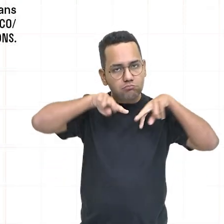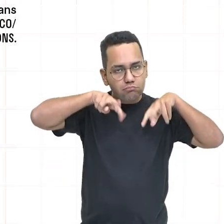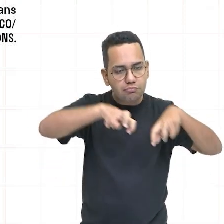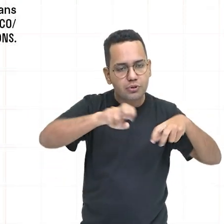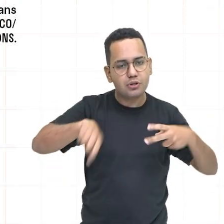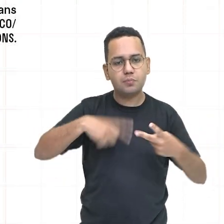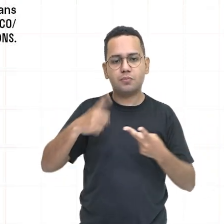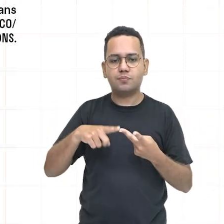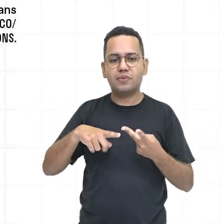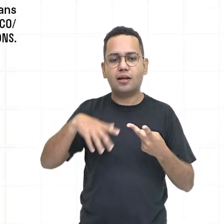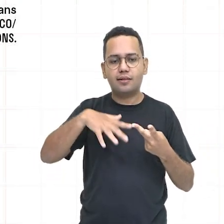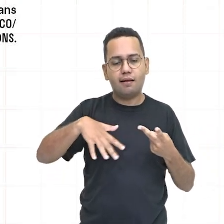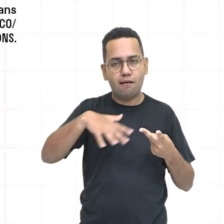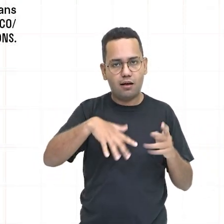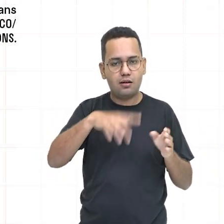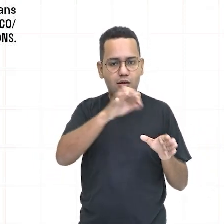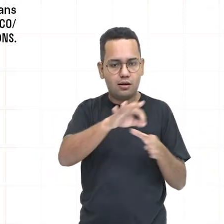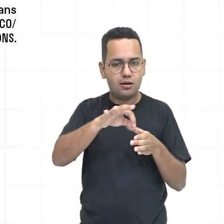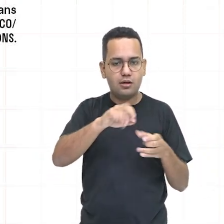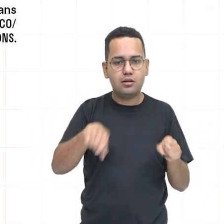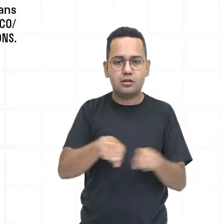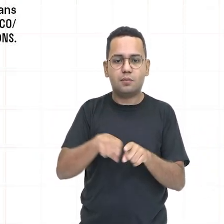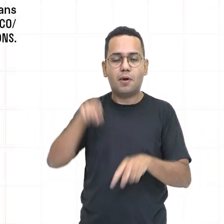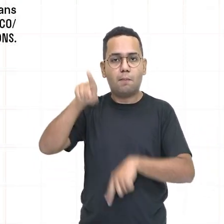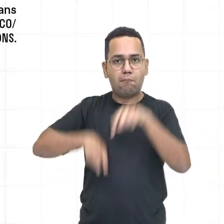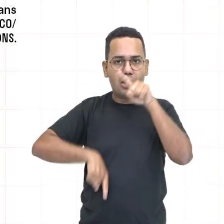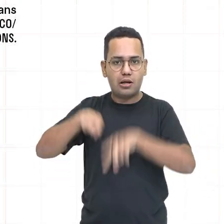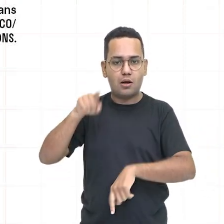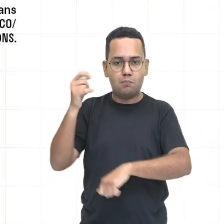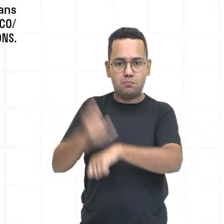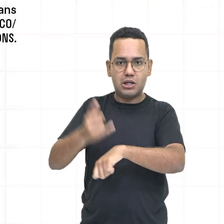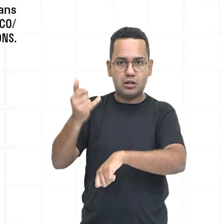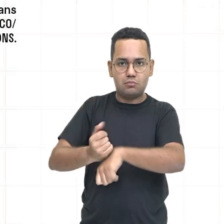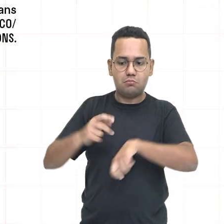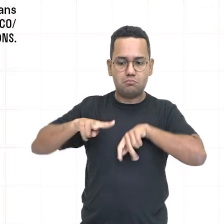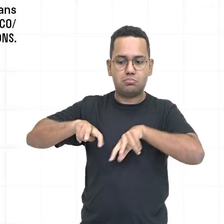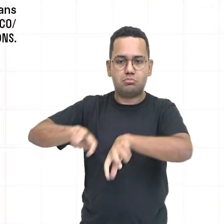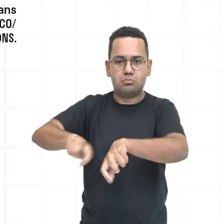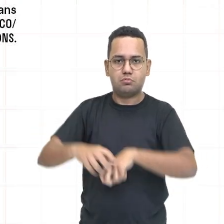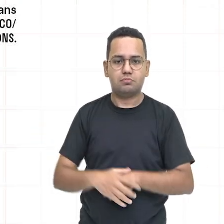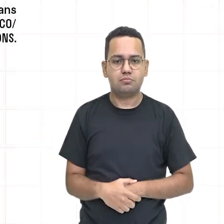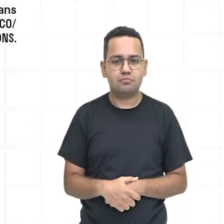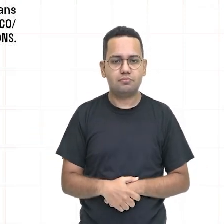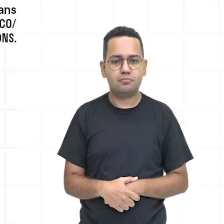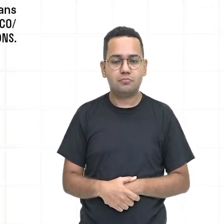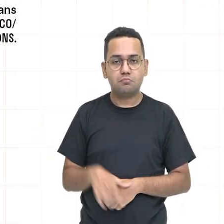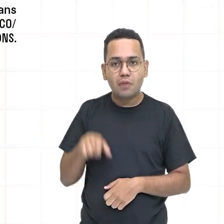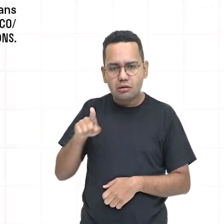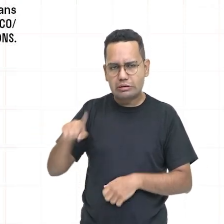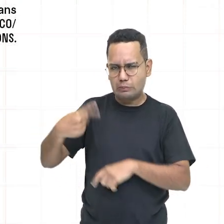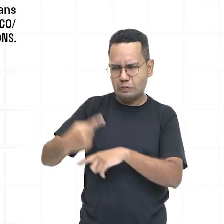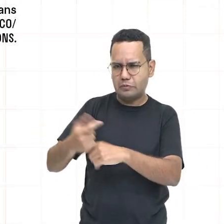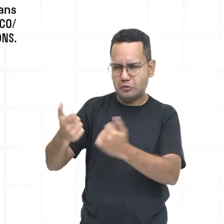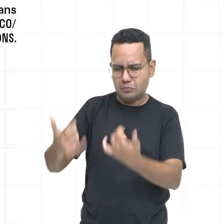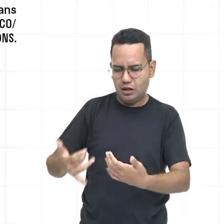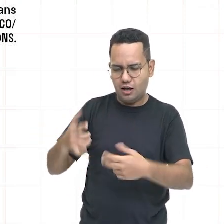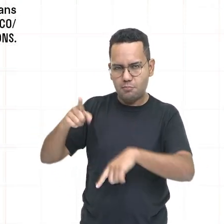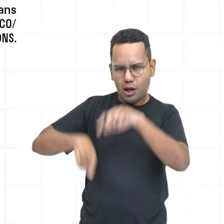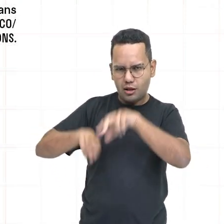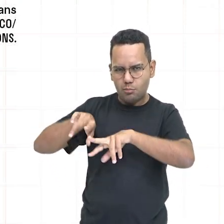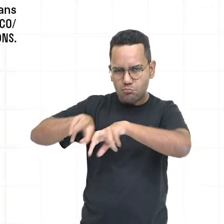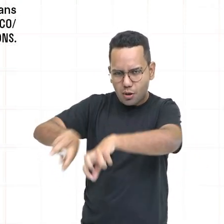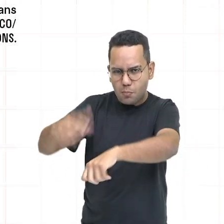matérias-primas agrícolas e minerais, inclusive sobre minerais a gente vai dar uma enfatizada mais tarde,